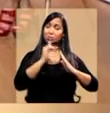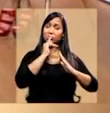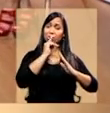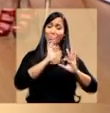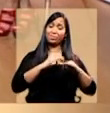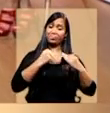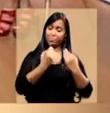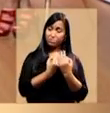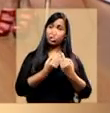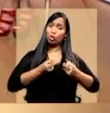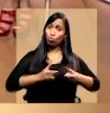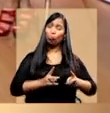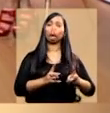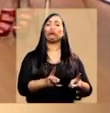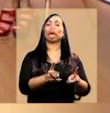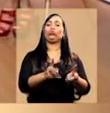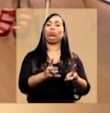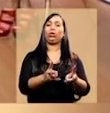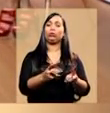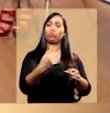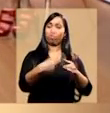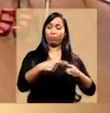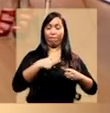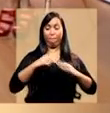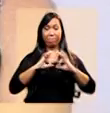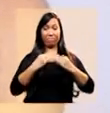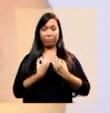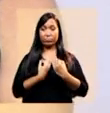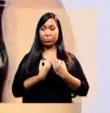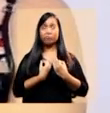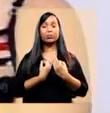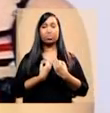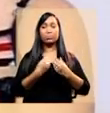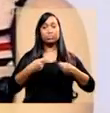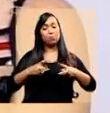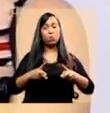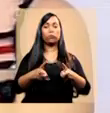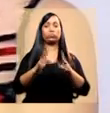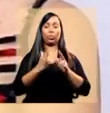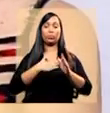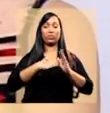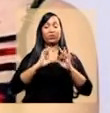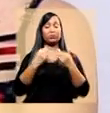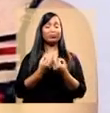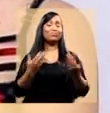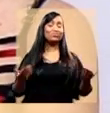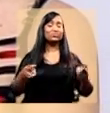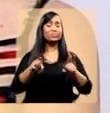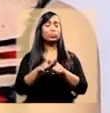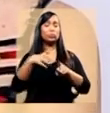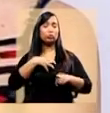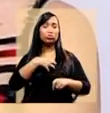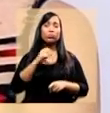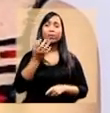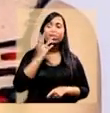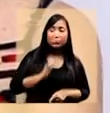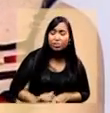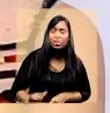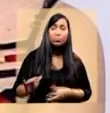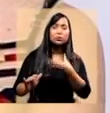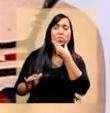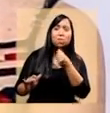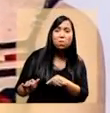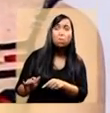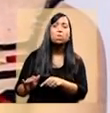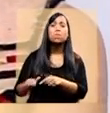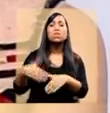da família De onde ele veio. De onde ele veio. Agora, também outro fator que eu sinto assim é a criança, né? Quando o menino,